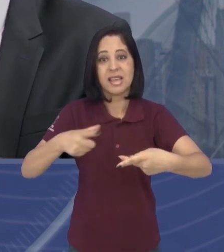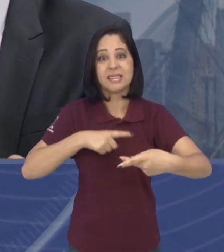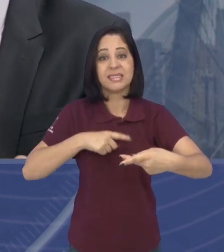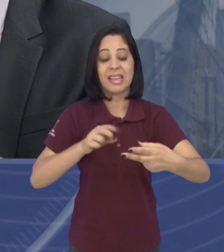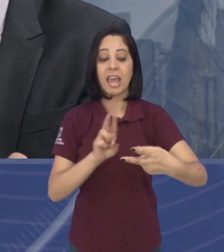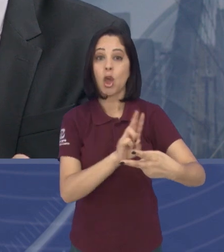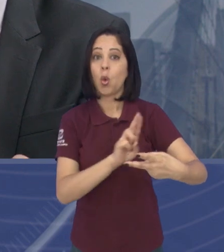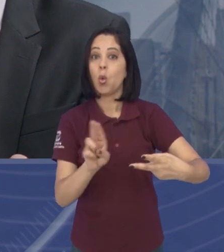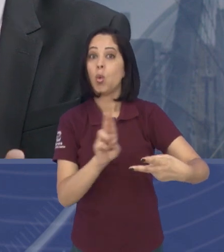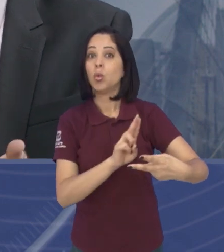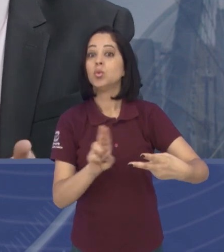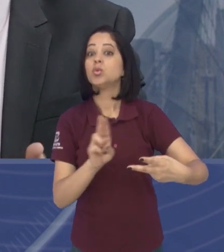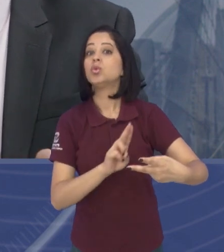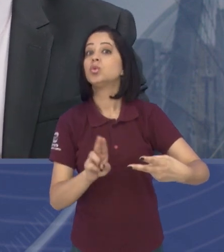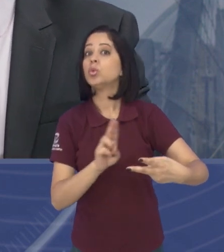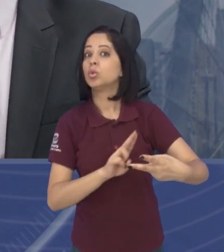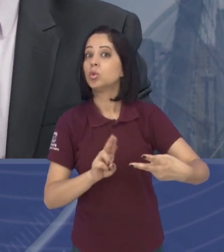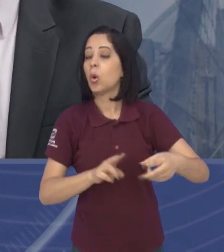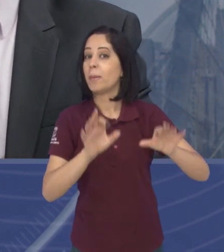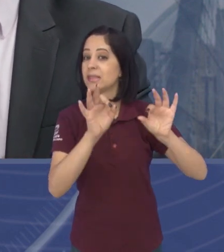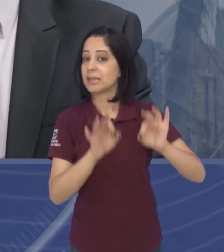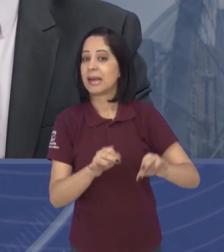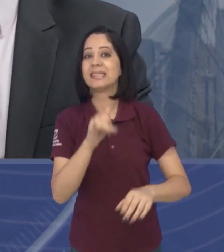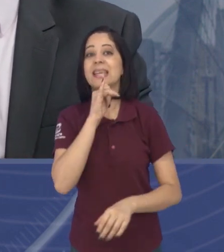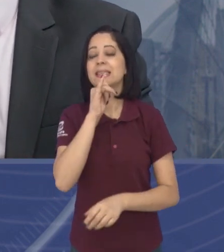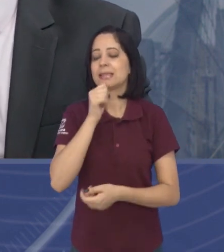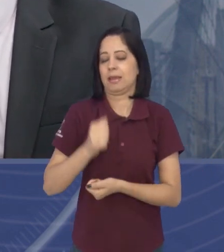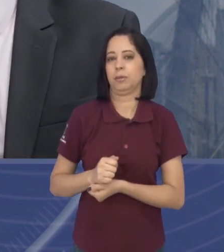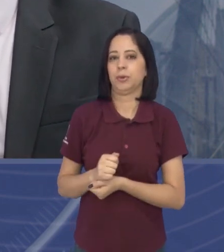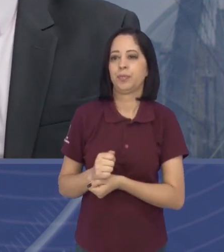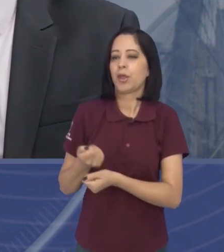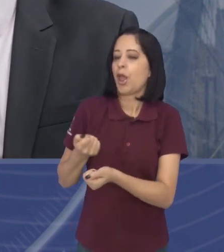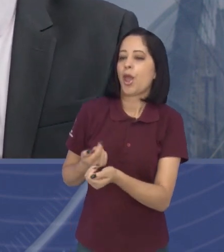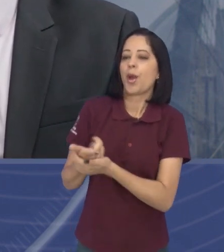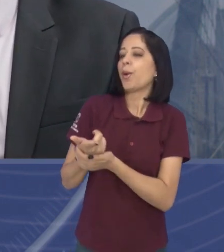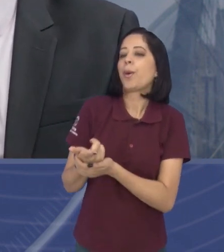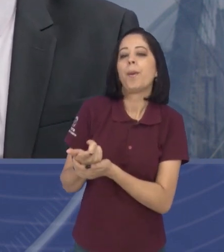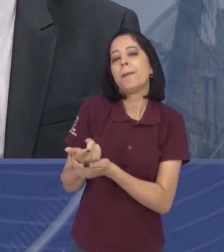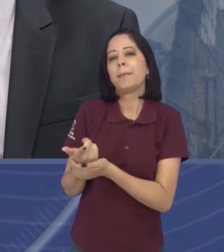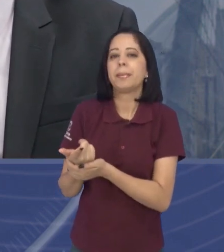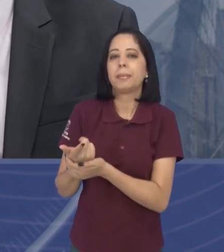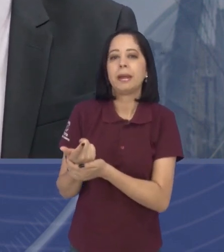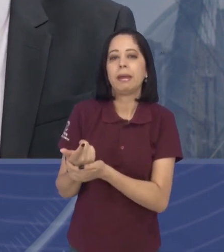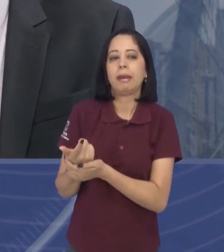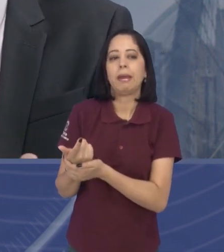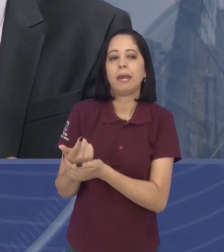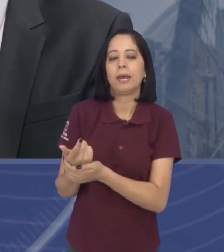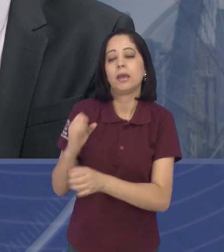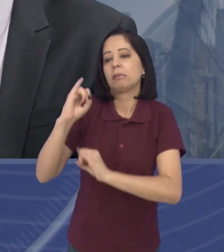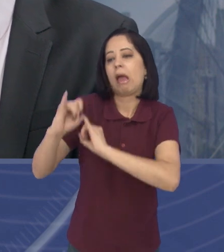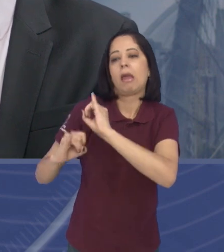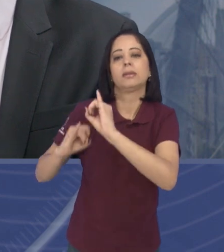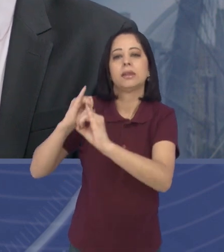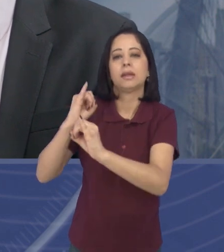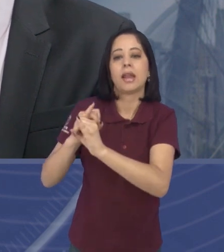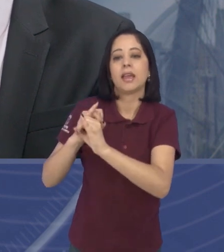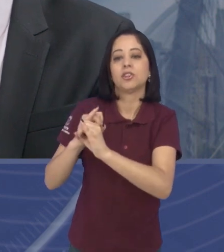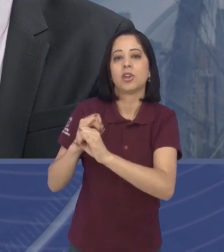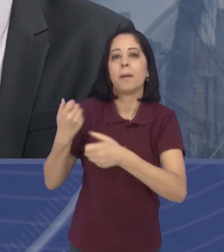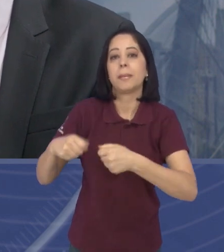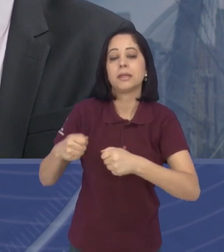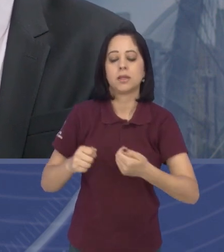do beneficiário. Se ela está fazendo, por exemplo, uma compra num e-commerce, numa plataforma online, ela tem como ver